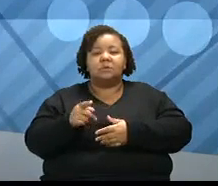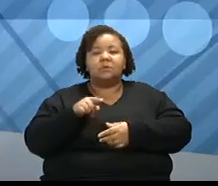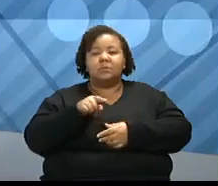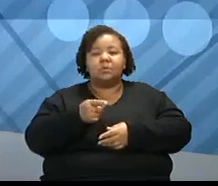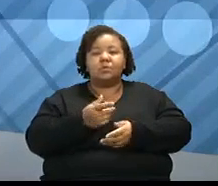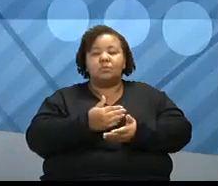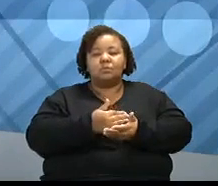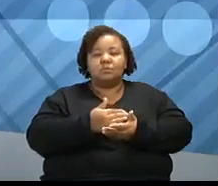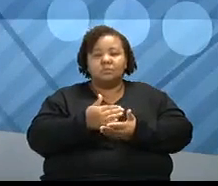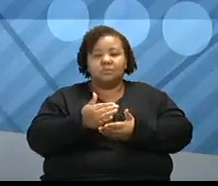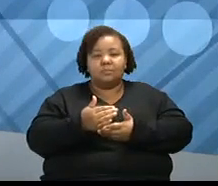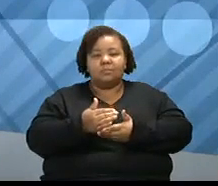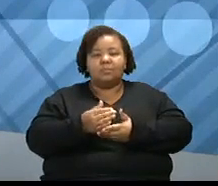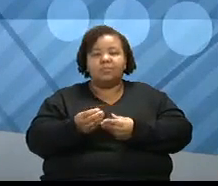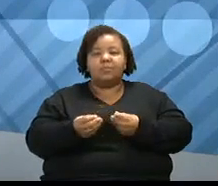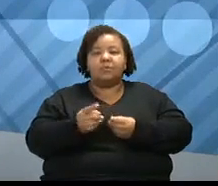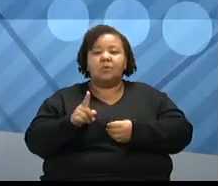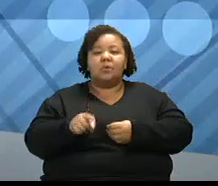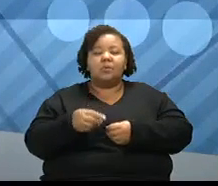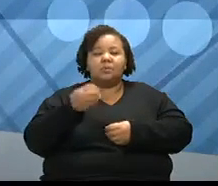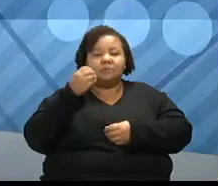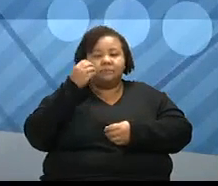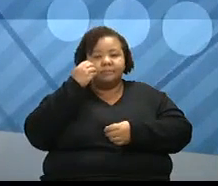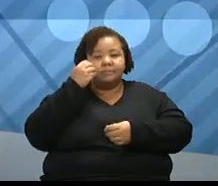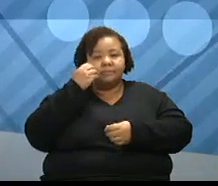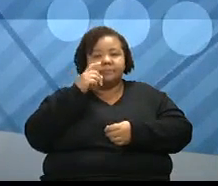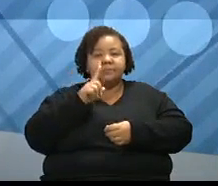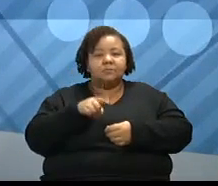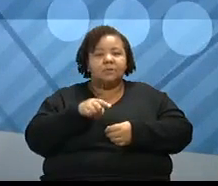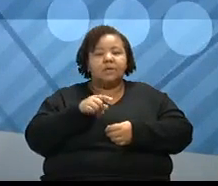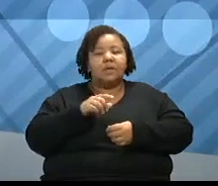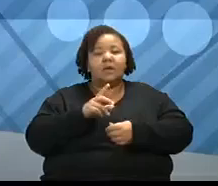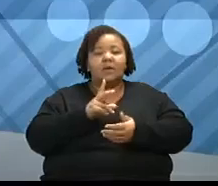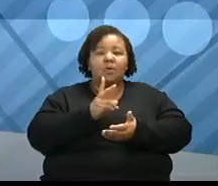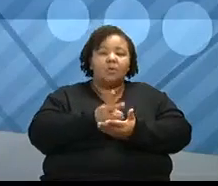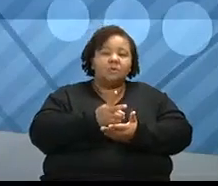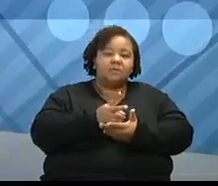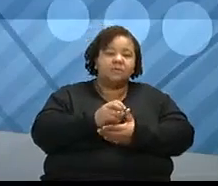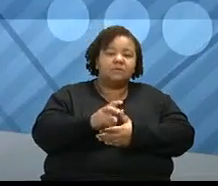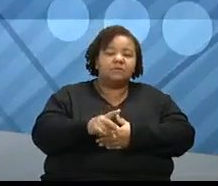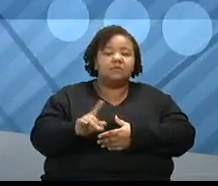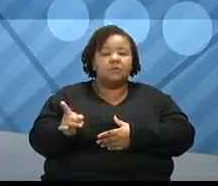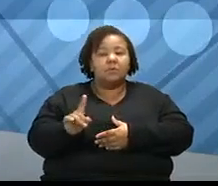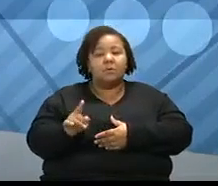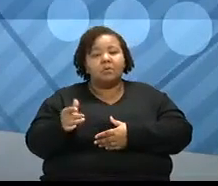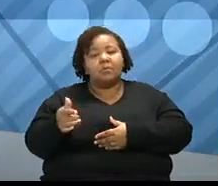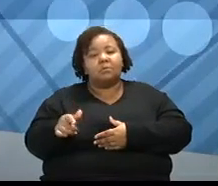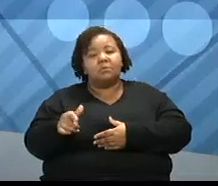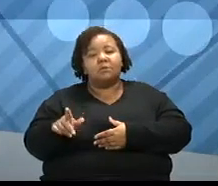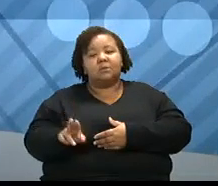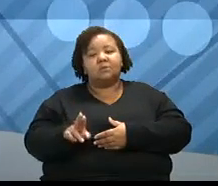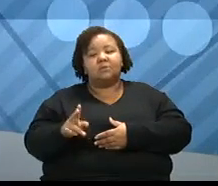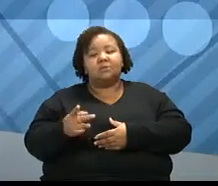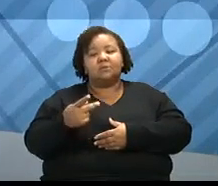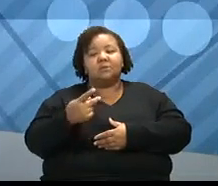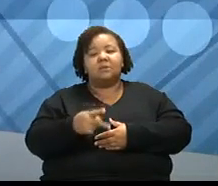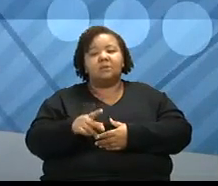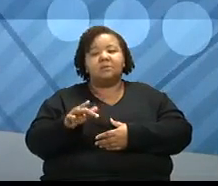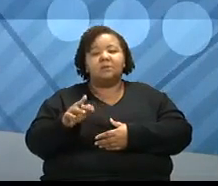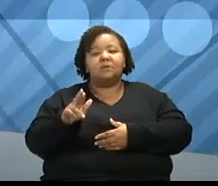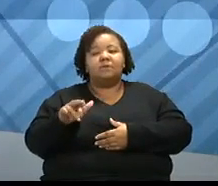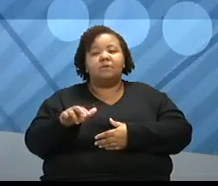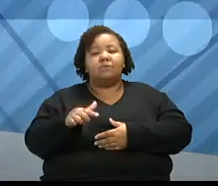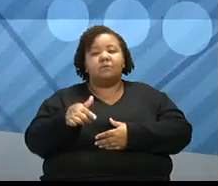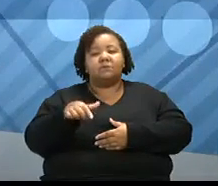inicial. Mas como que eu testo se um campo é conservativo ou não, sem necessariamente recorrer a essa função